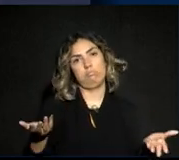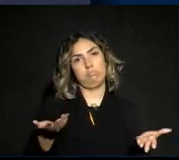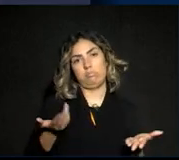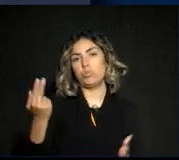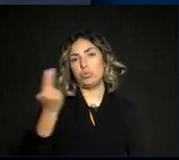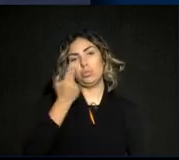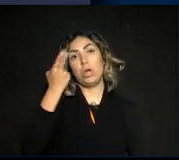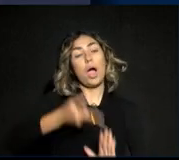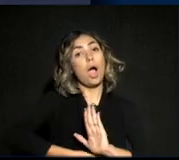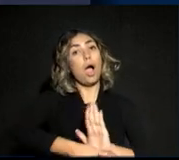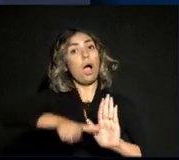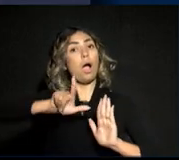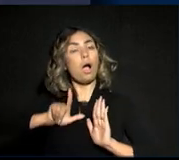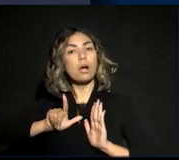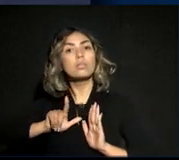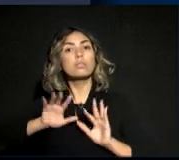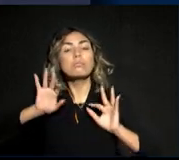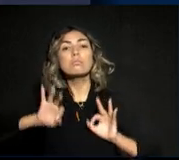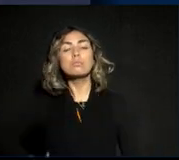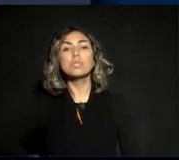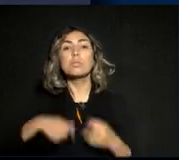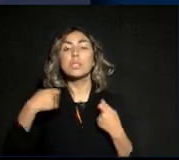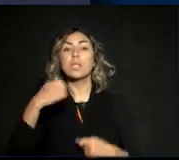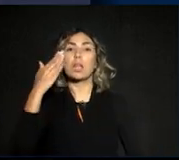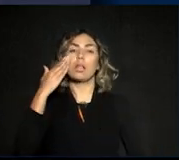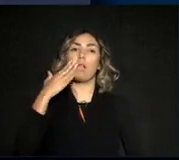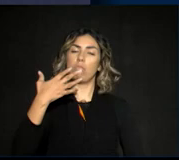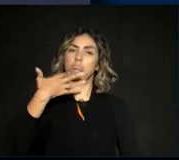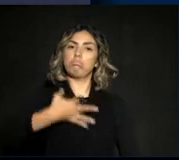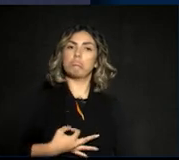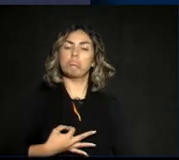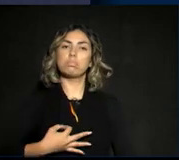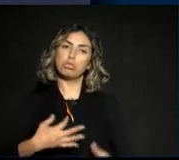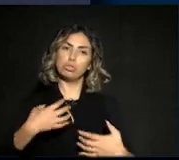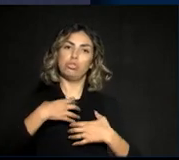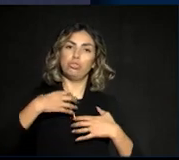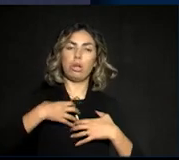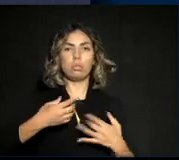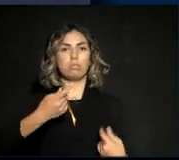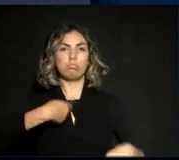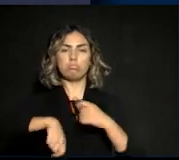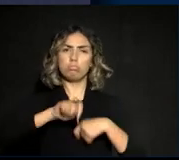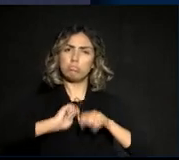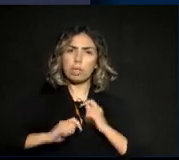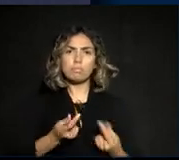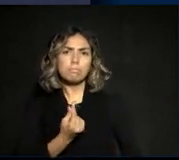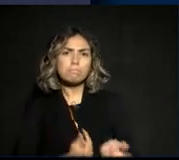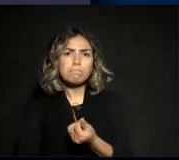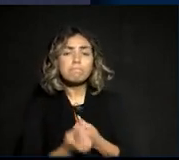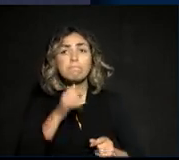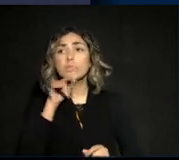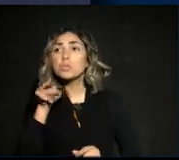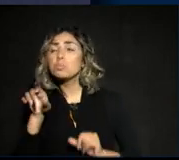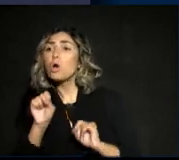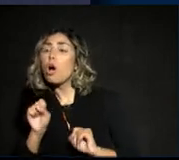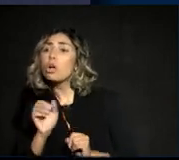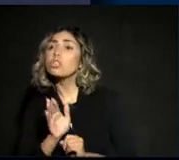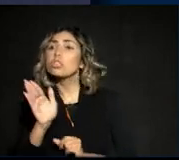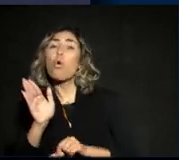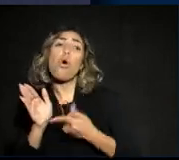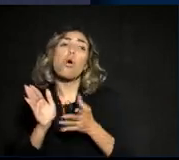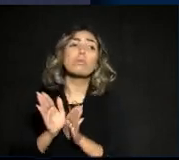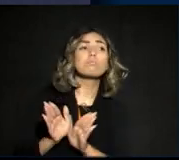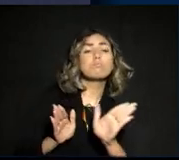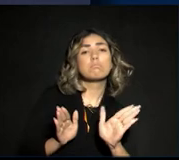antemão, preemptivamente, adotar uma postura monetária adequada para aquela circunstância, que eu não sei se vai se materializar ou